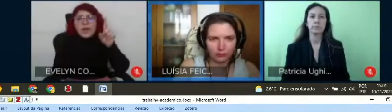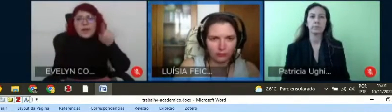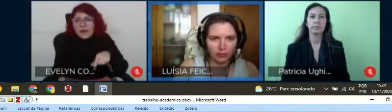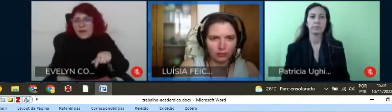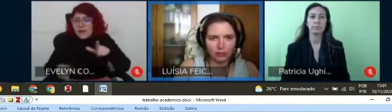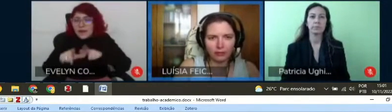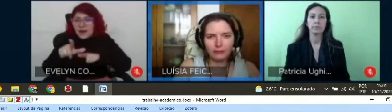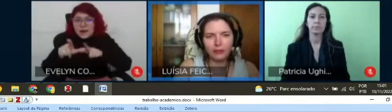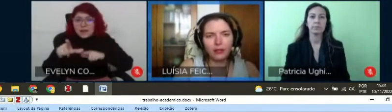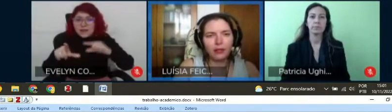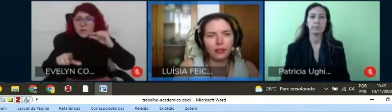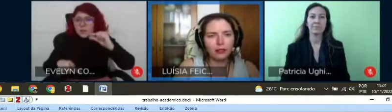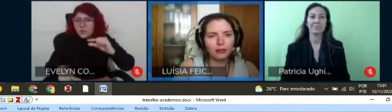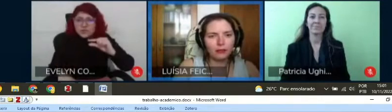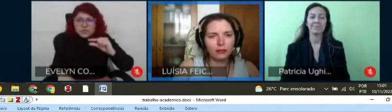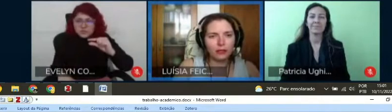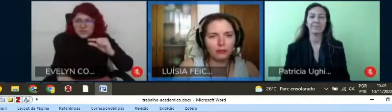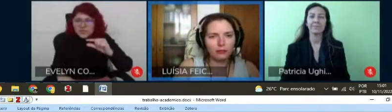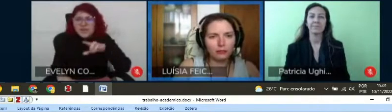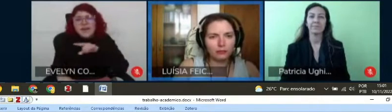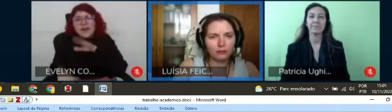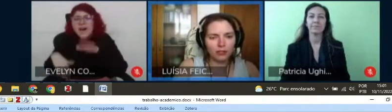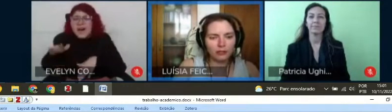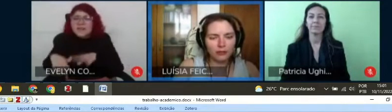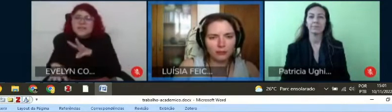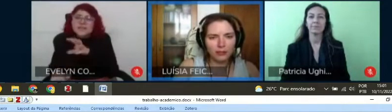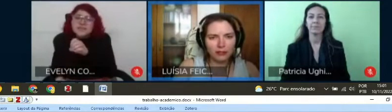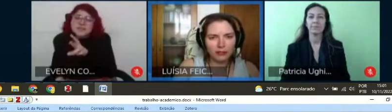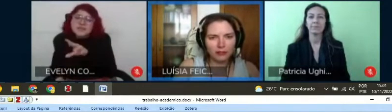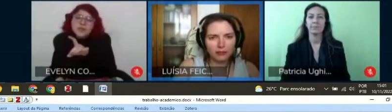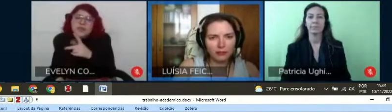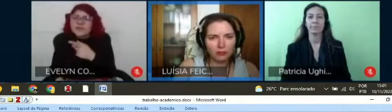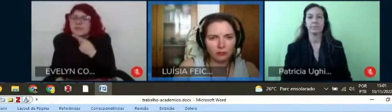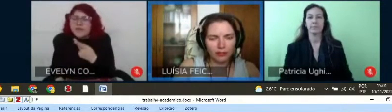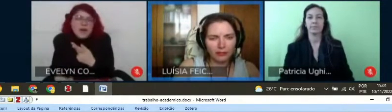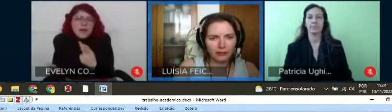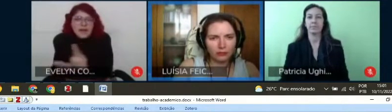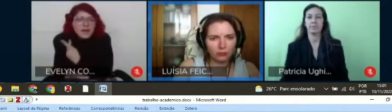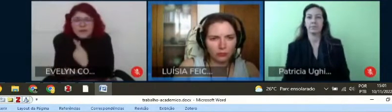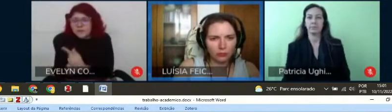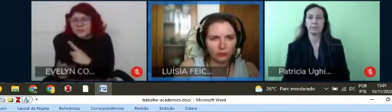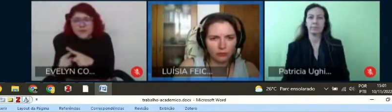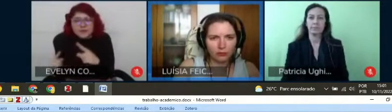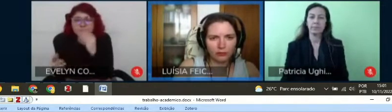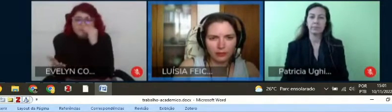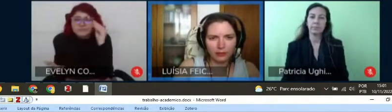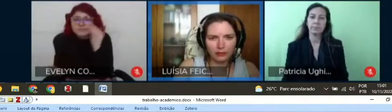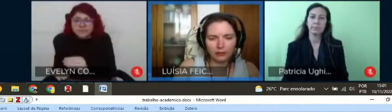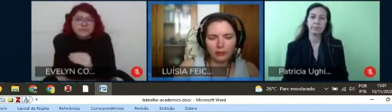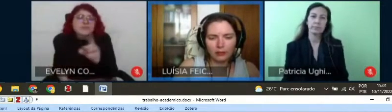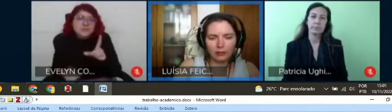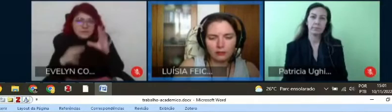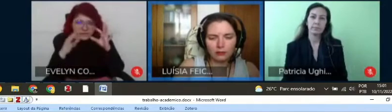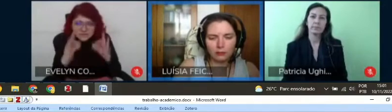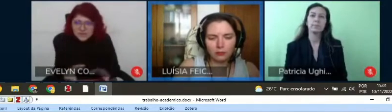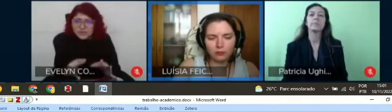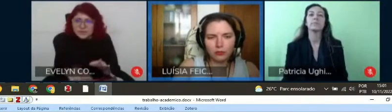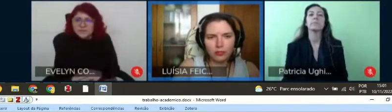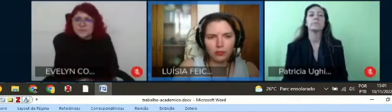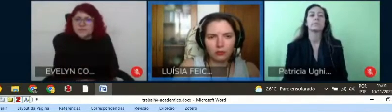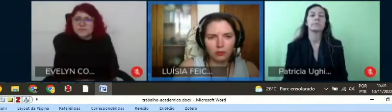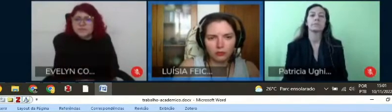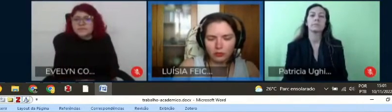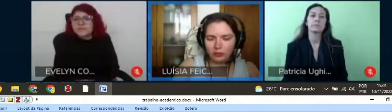vocês vão ignorar. E daí, sempre separado, seguido, finalizado com ponto e vírgula. Daí,